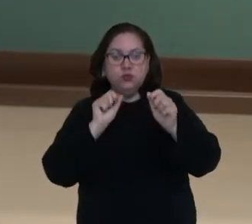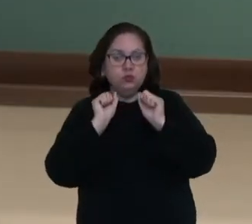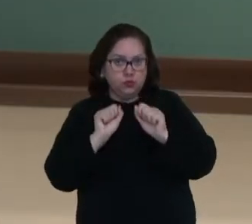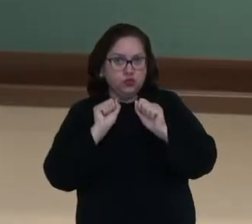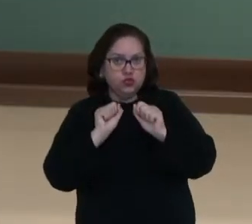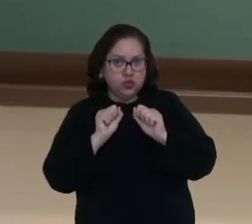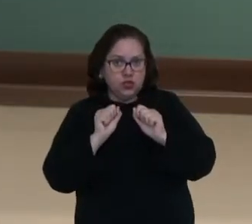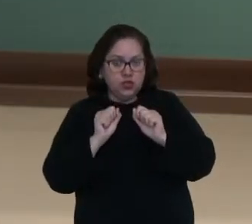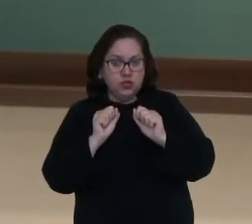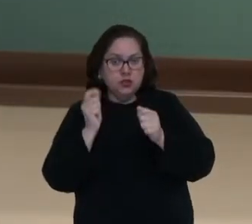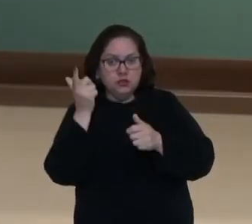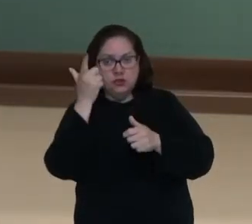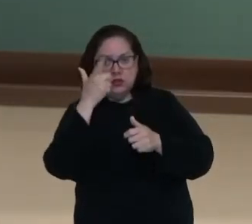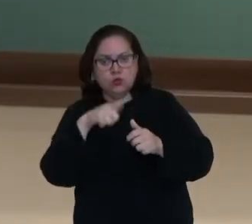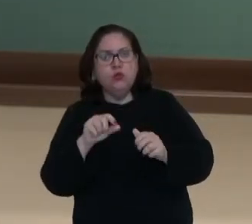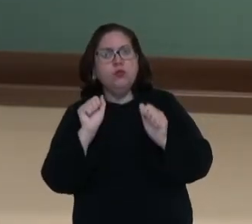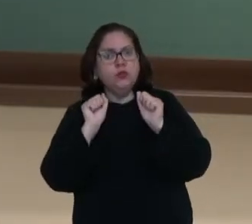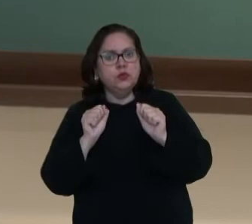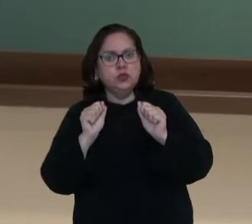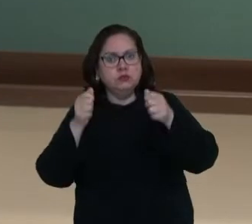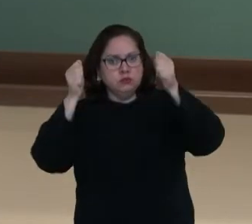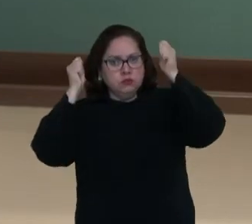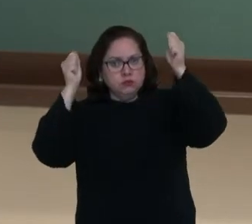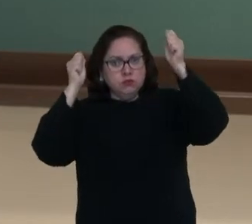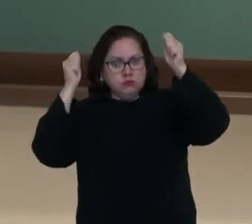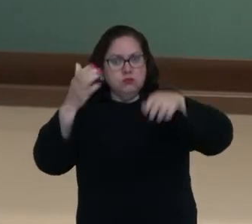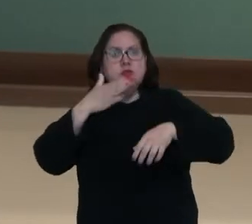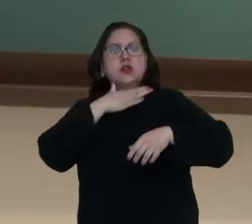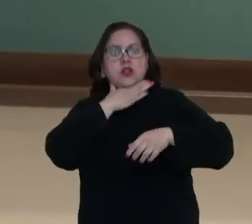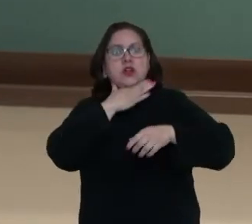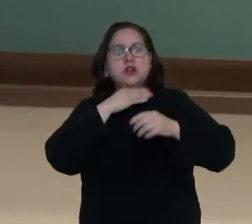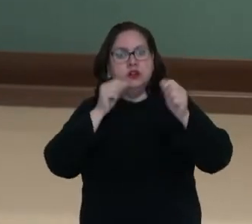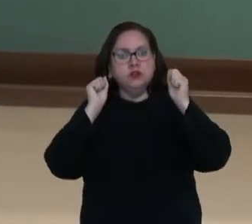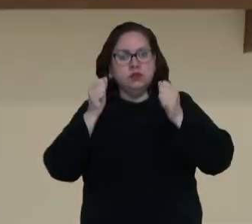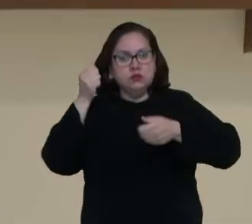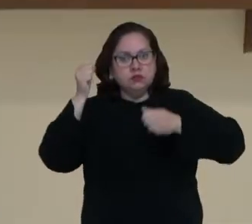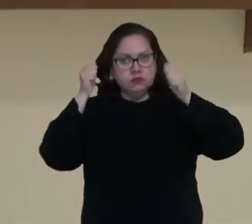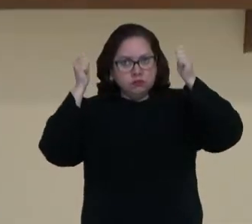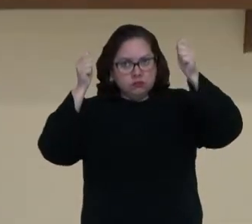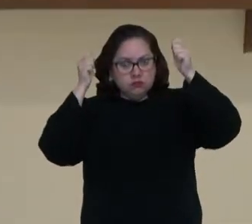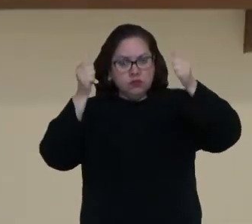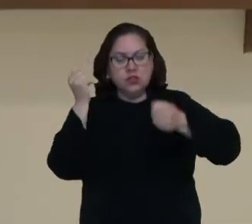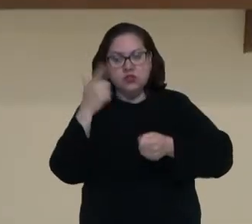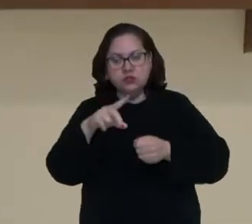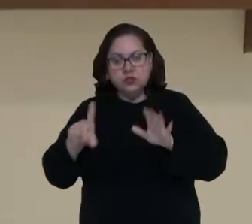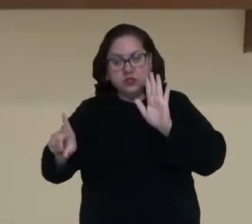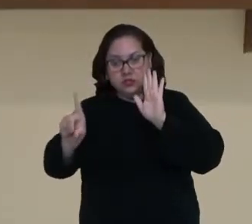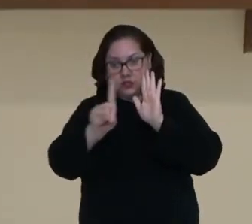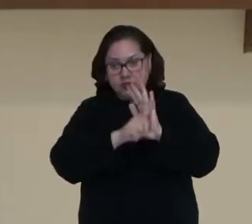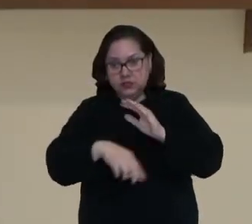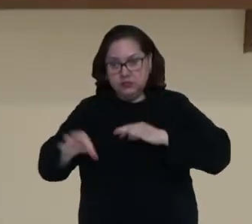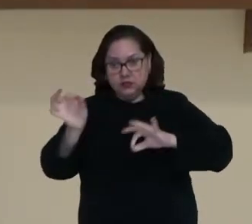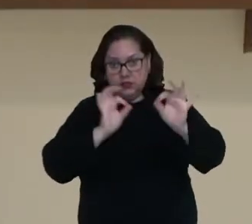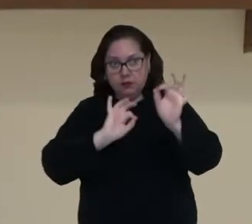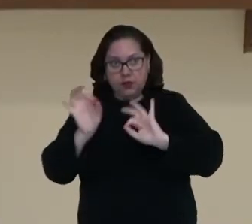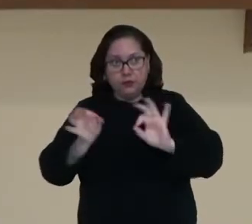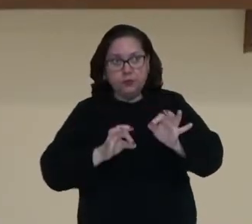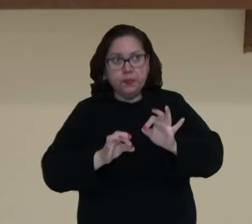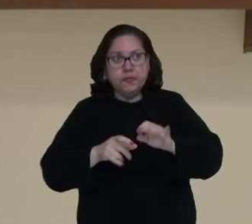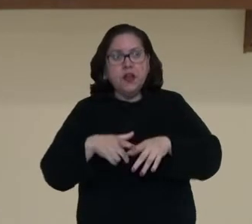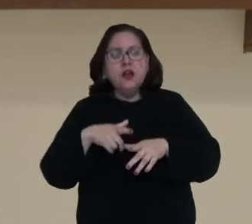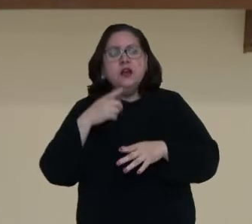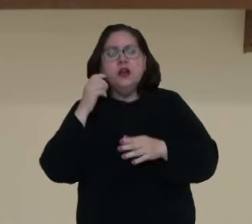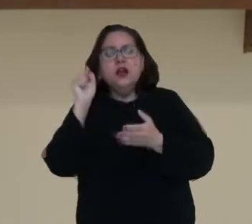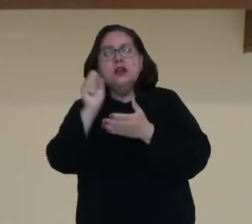poderiam novamente poder ter ali uma atitude de protesto com relação às suas leis trabalhistas.